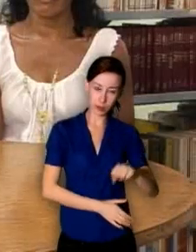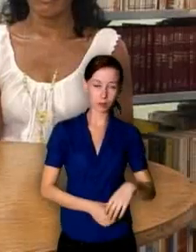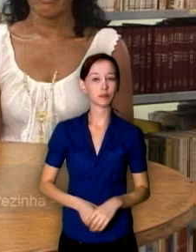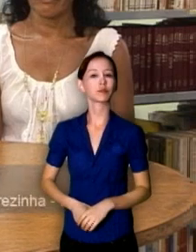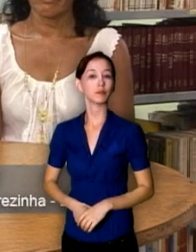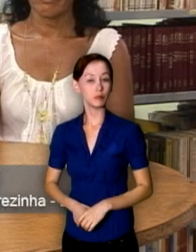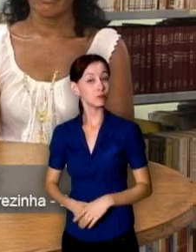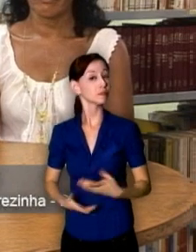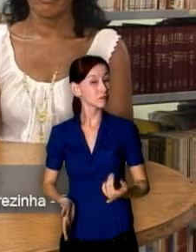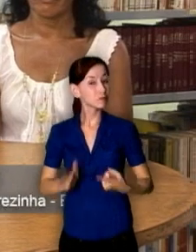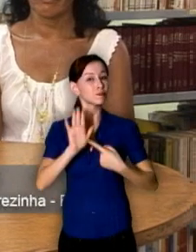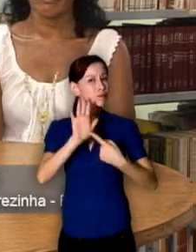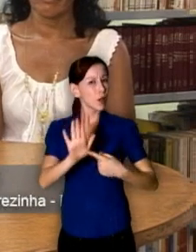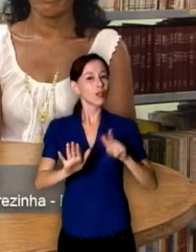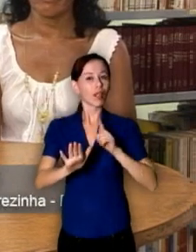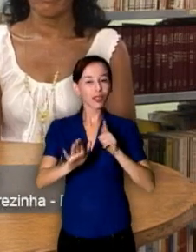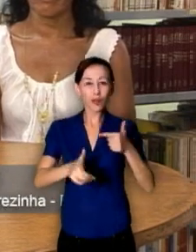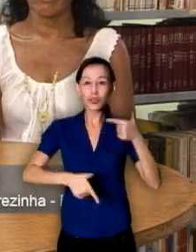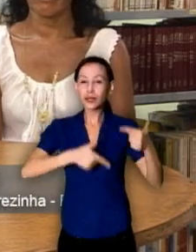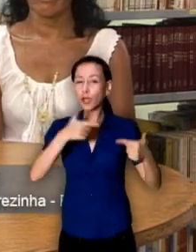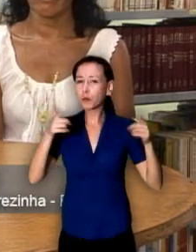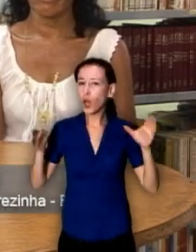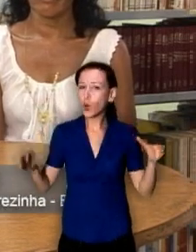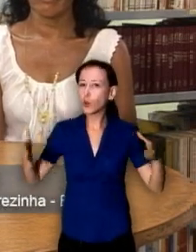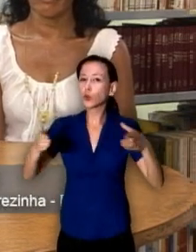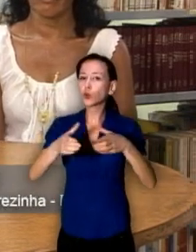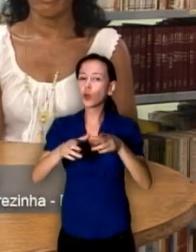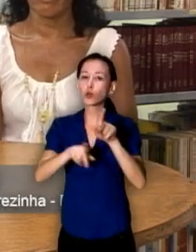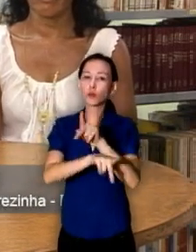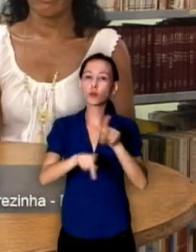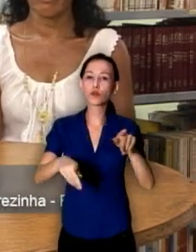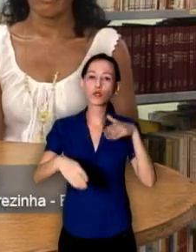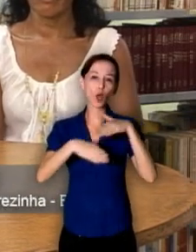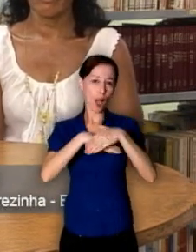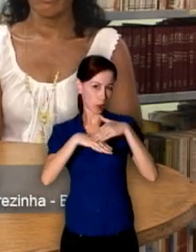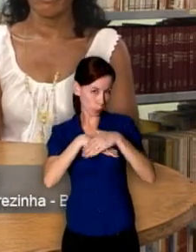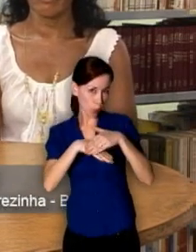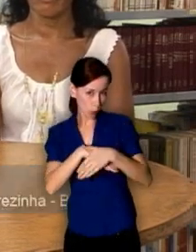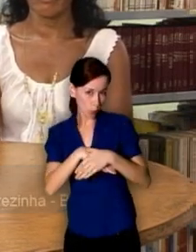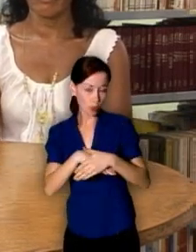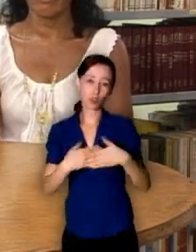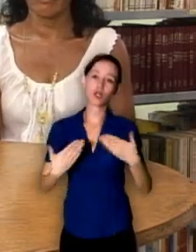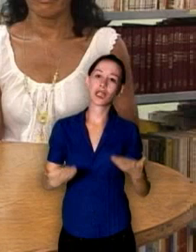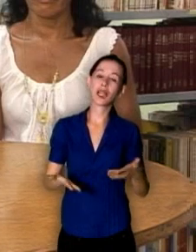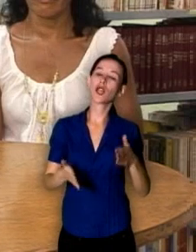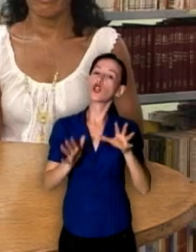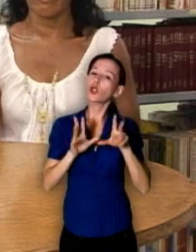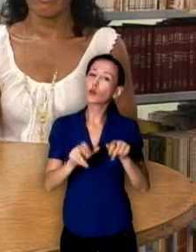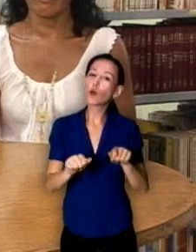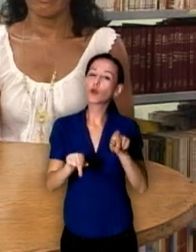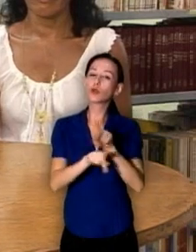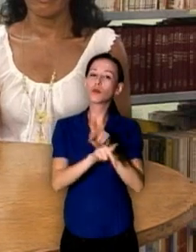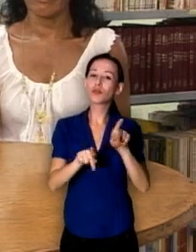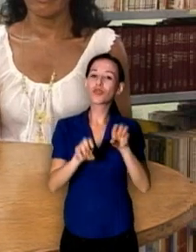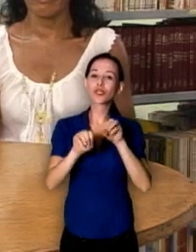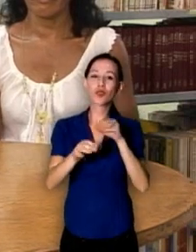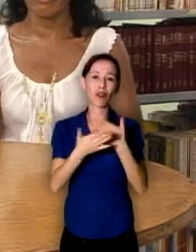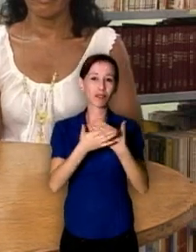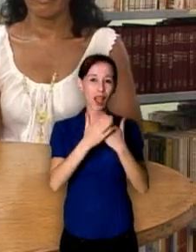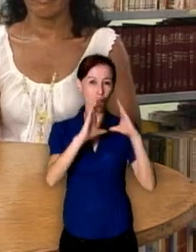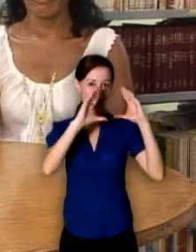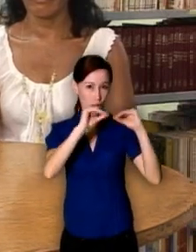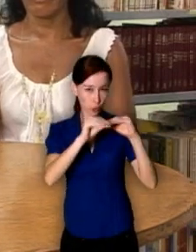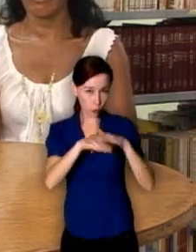Bom, foi um trabalho que envolveu toda a equipe do noturno, todos os professores do